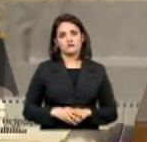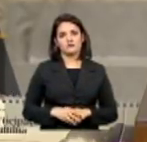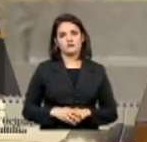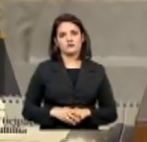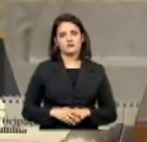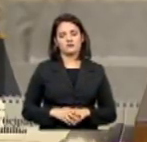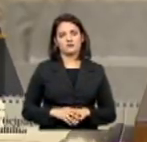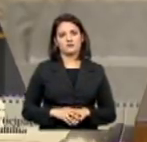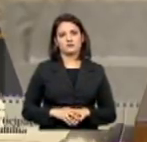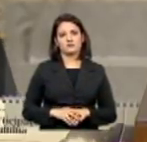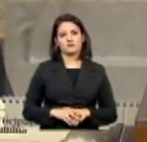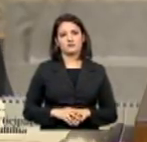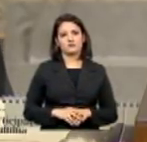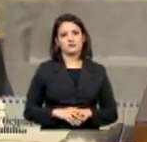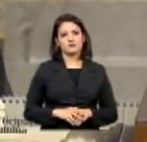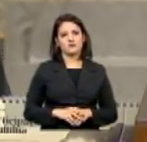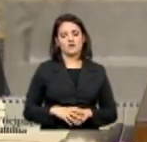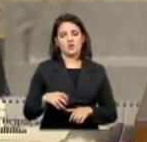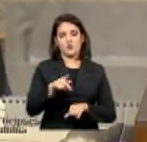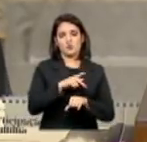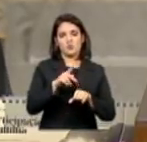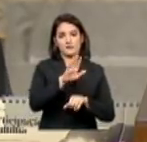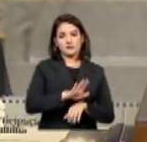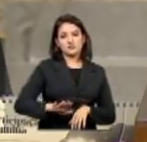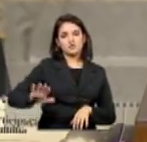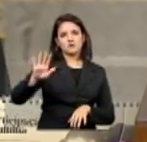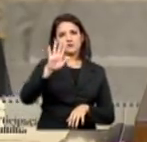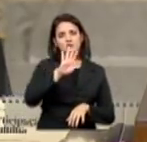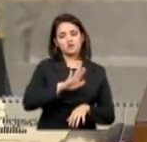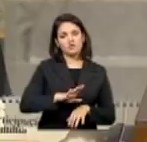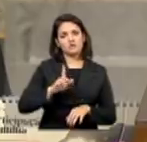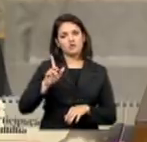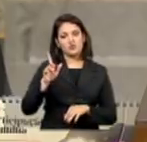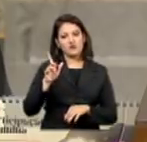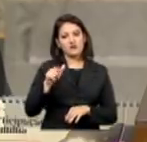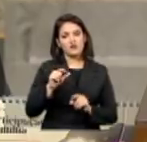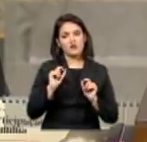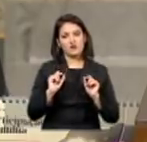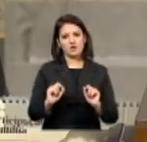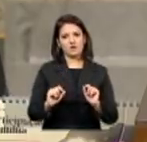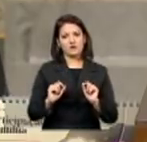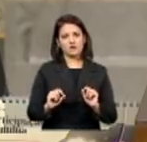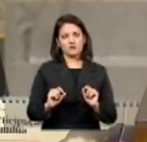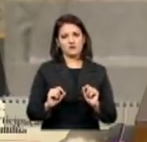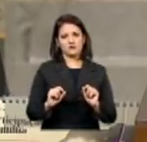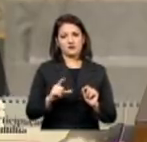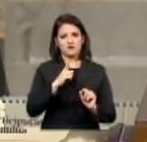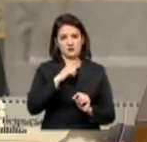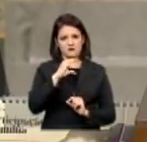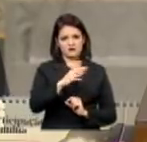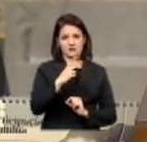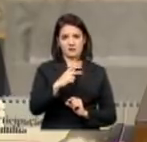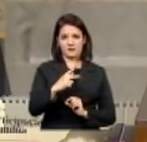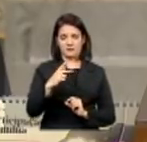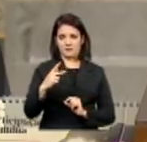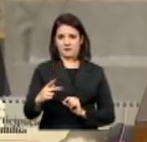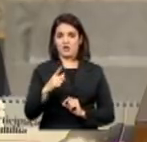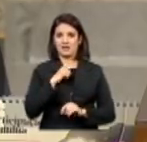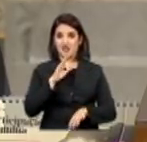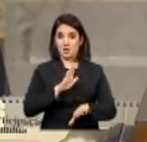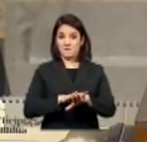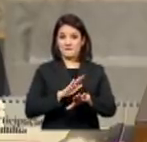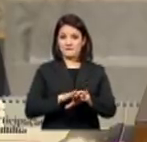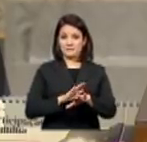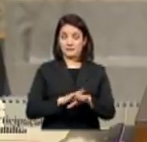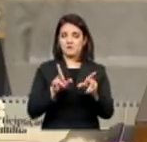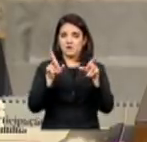ao redor do país tem sido o de aplicando cpp e conceder prazo como os